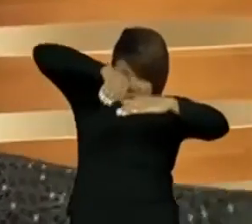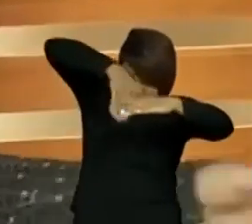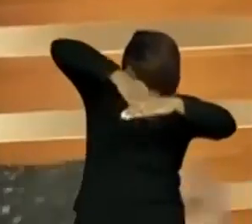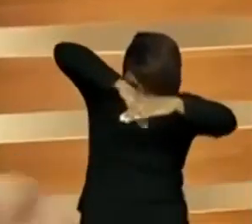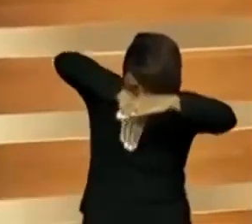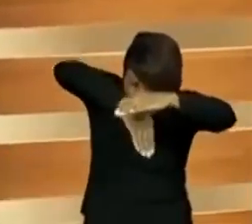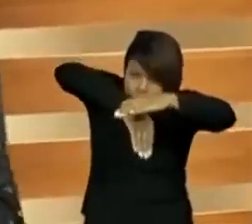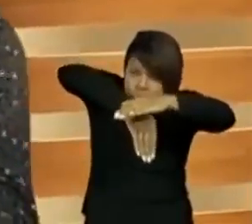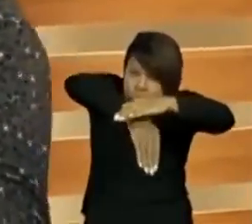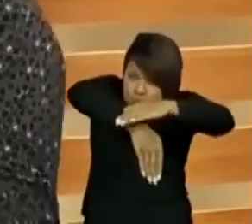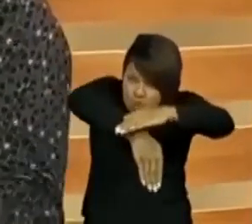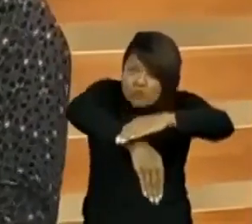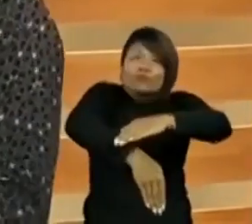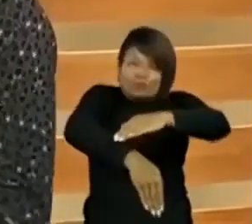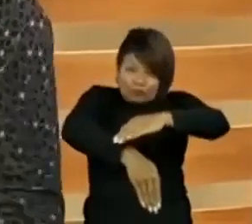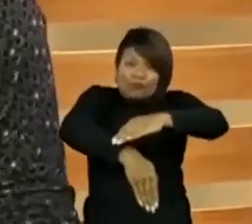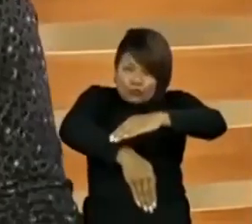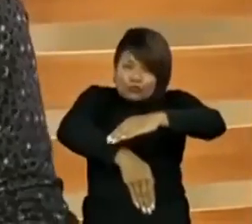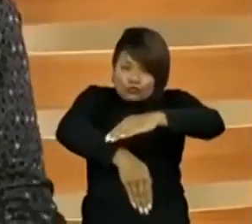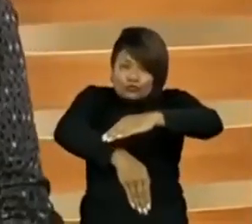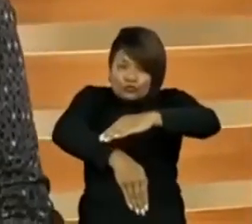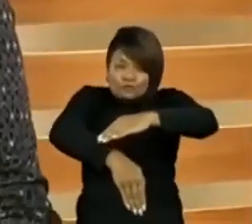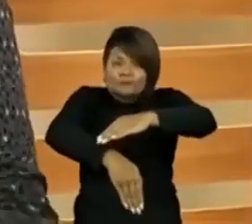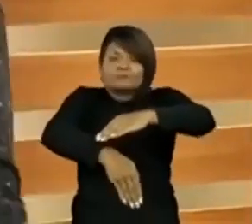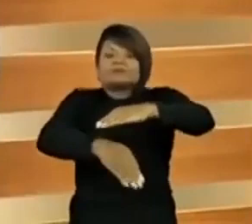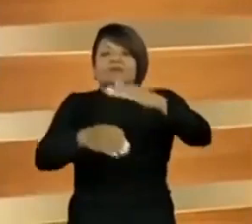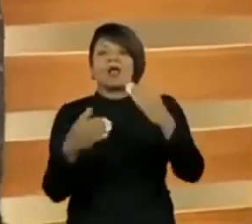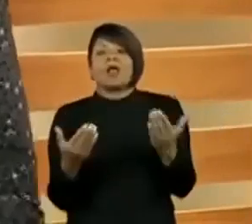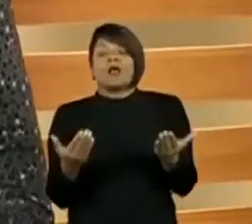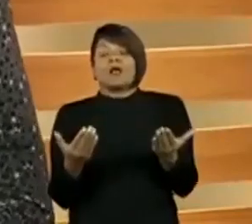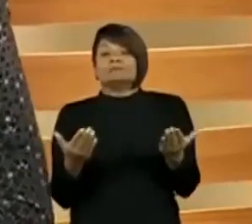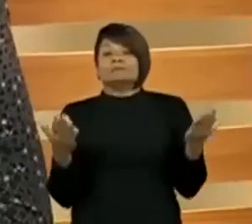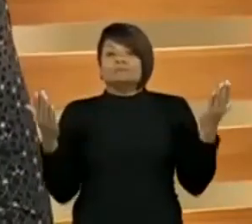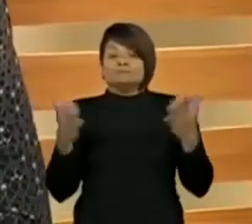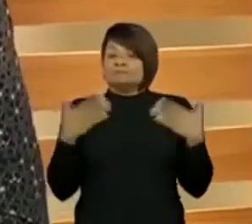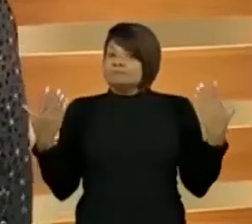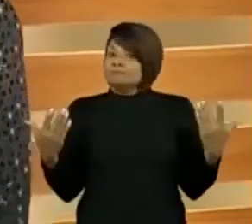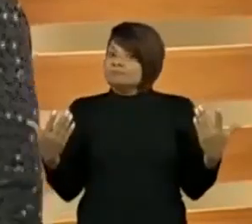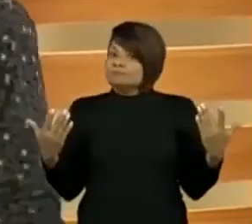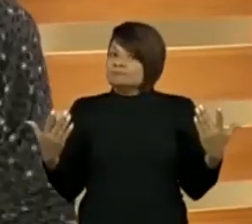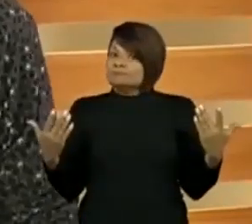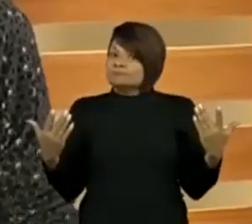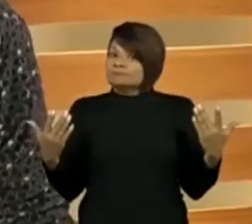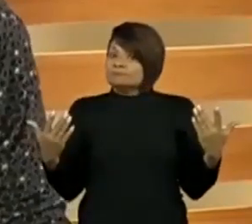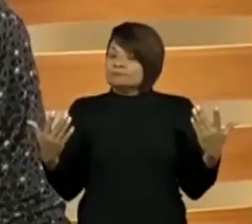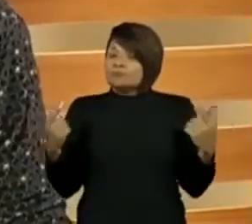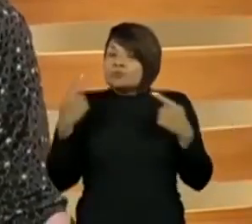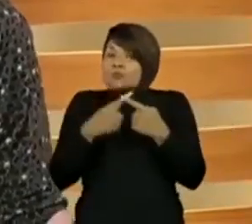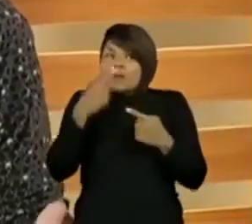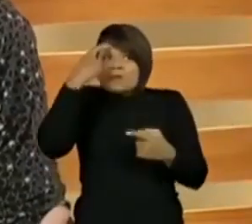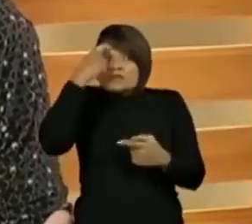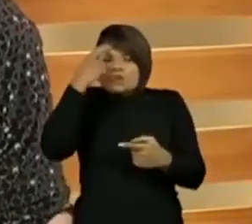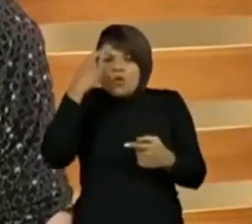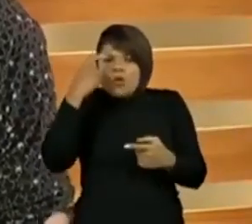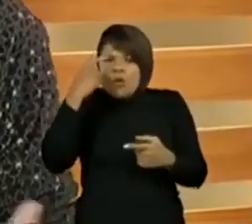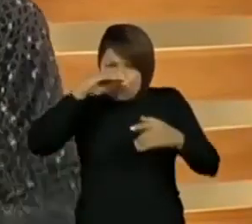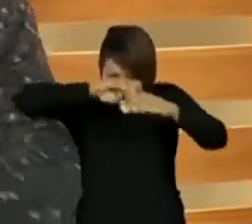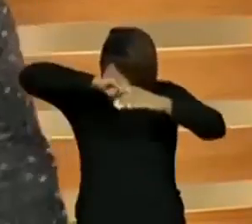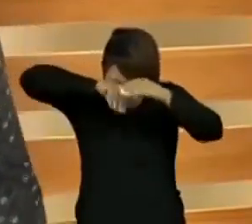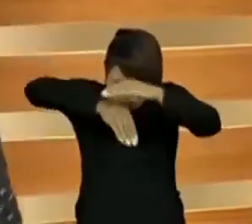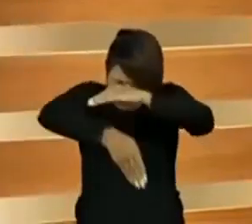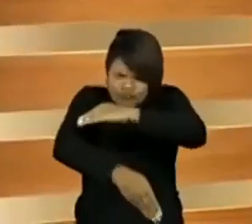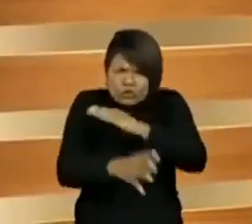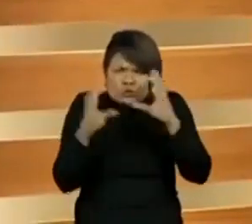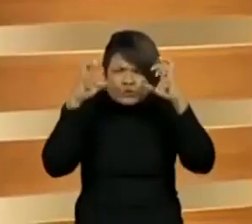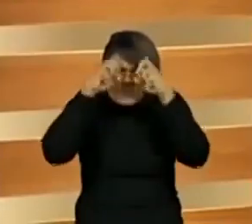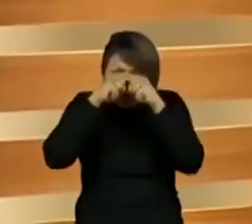águas, ela espantou-se porque esperava que o fundo das águas fosse escuro, mas não.